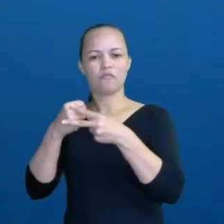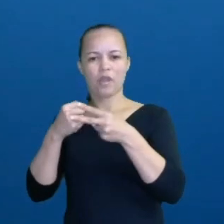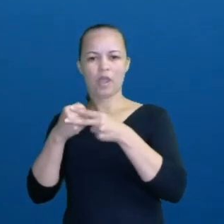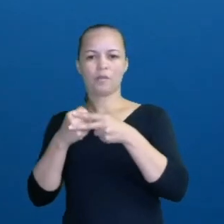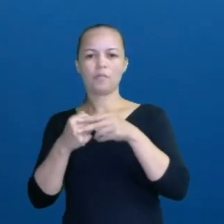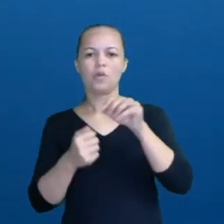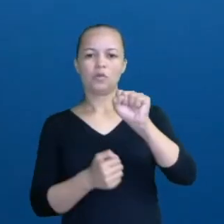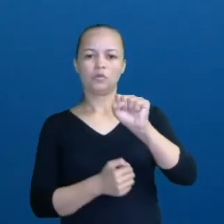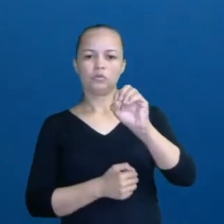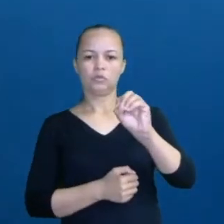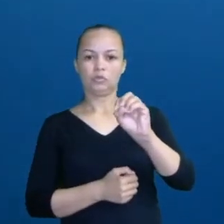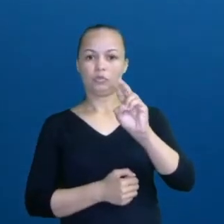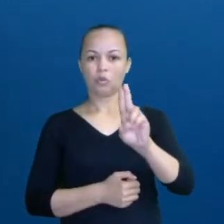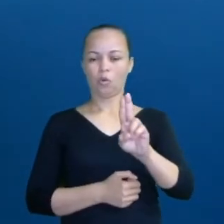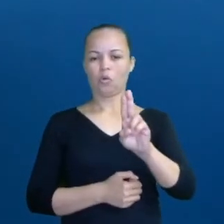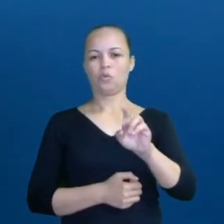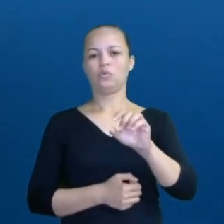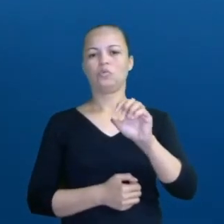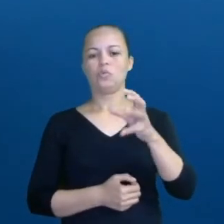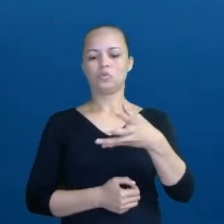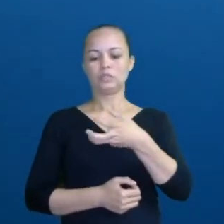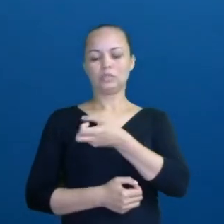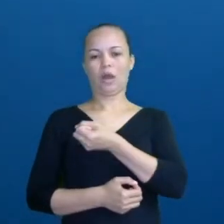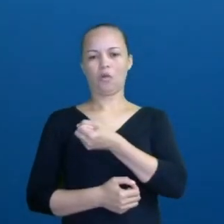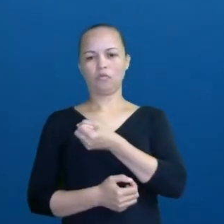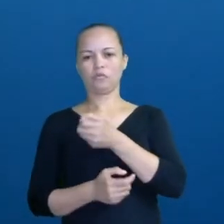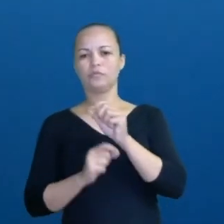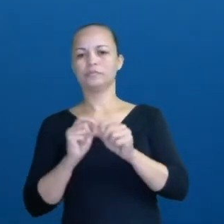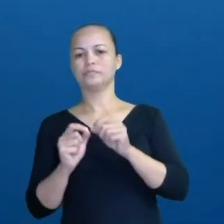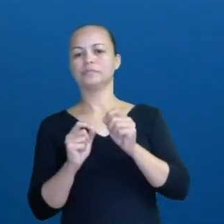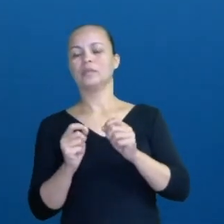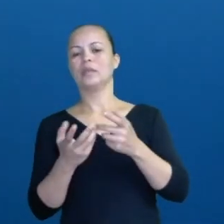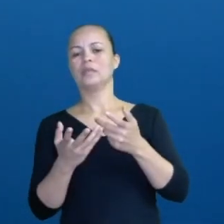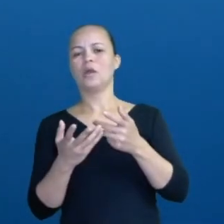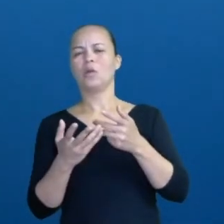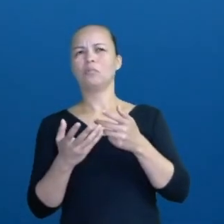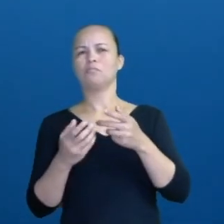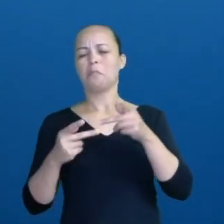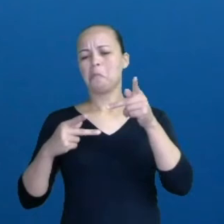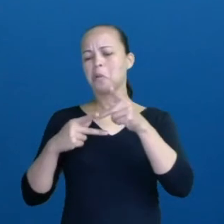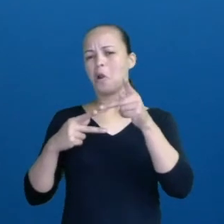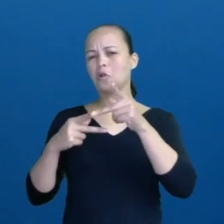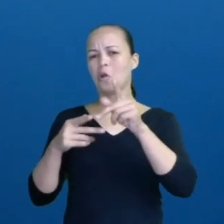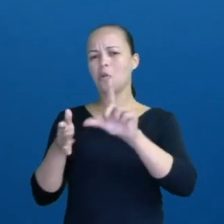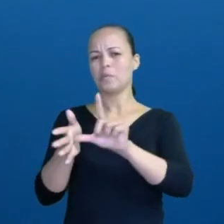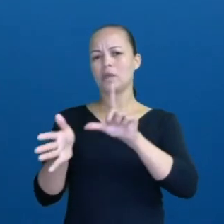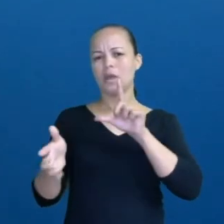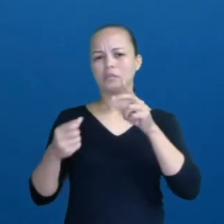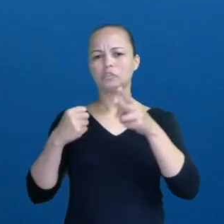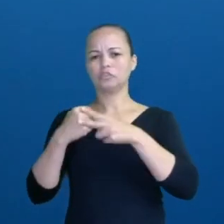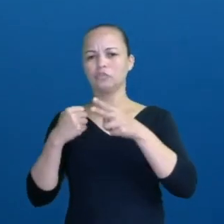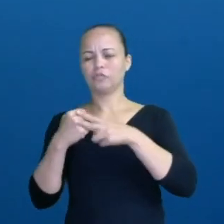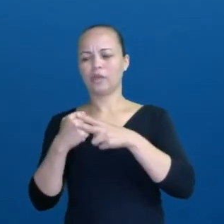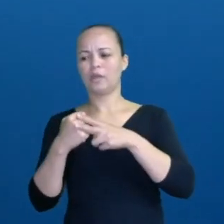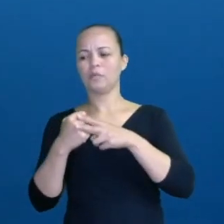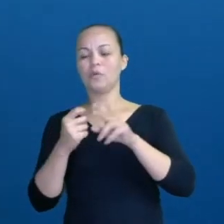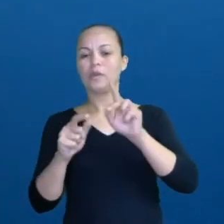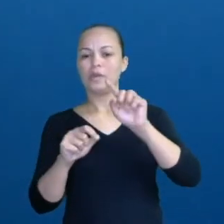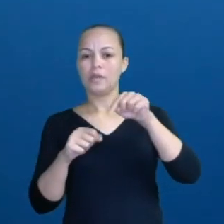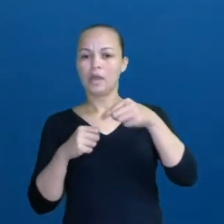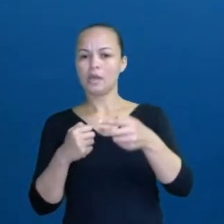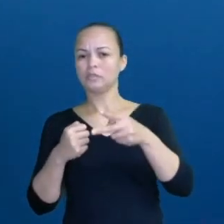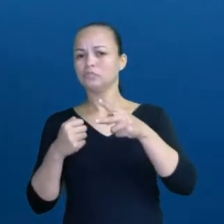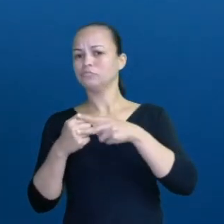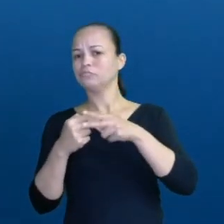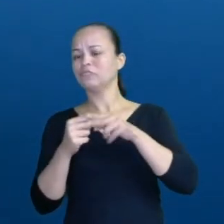Sou, salvo. Se eu fosse encaixar um pronome antes desse verbo, e antes desse